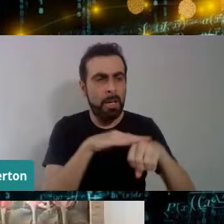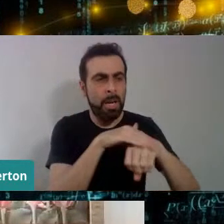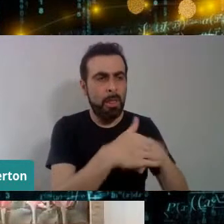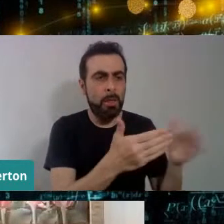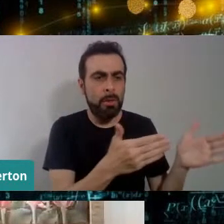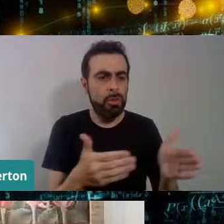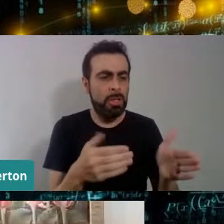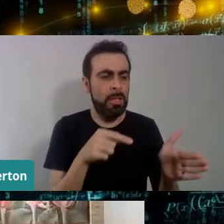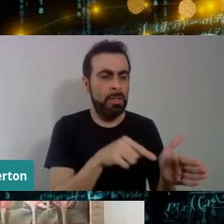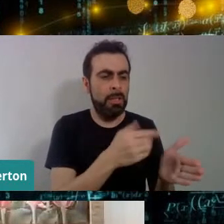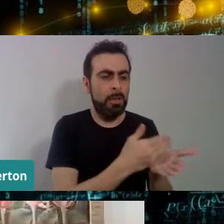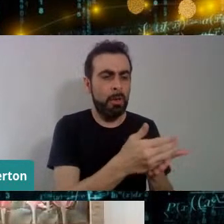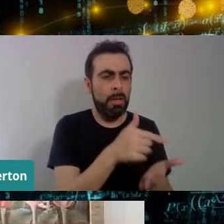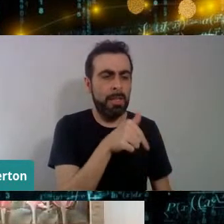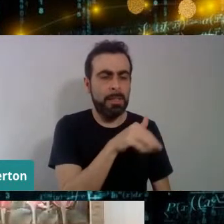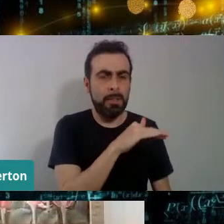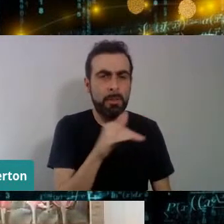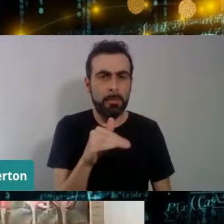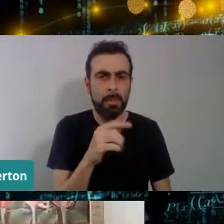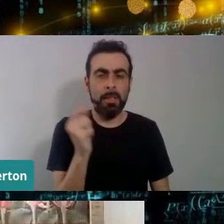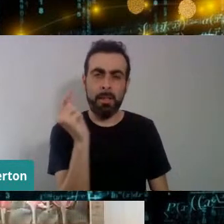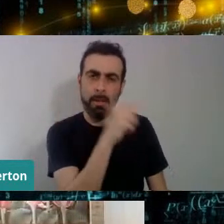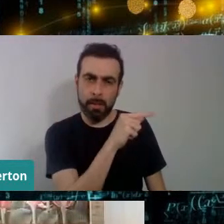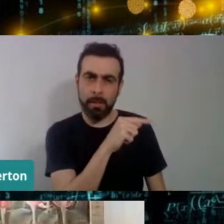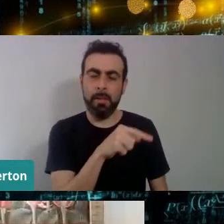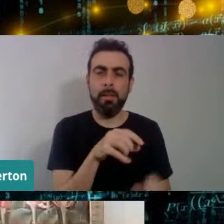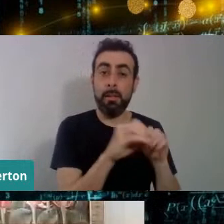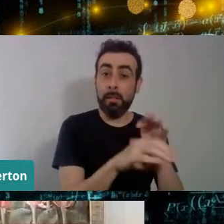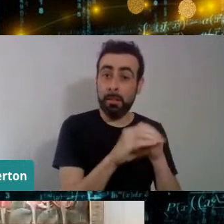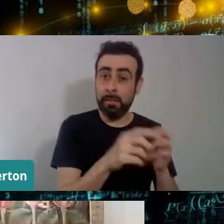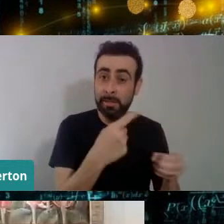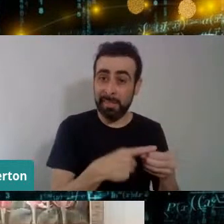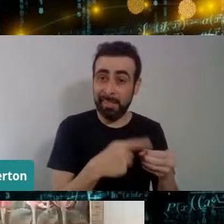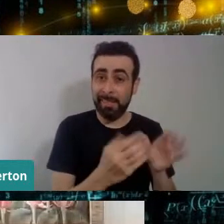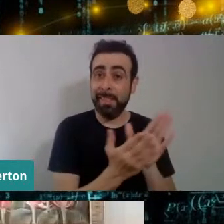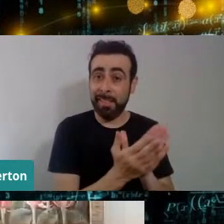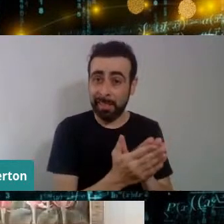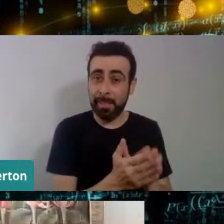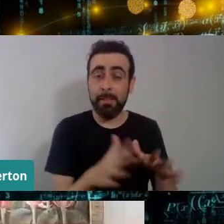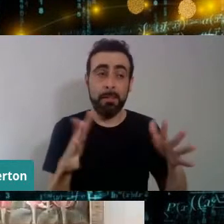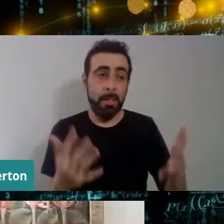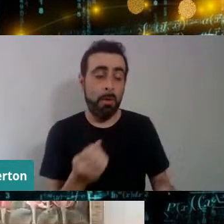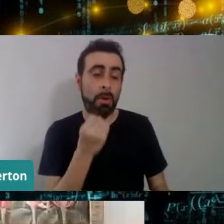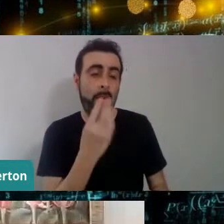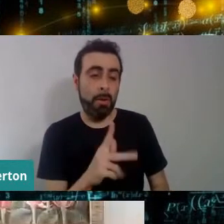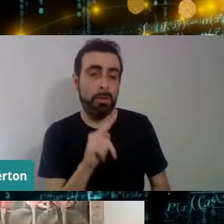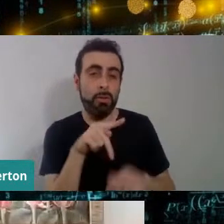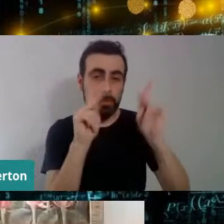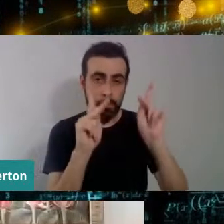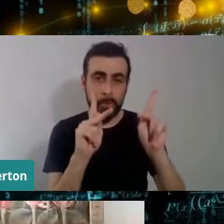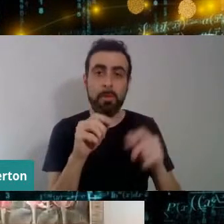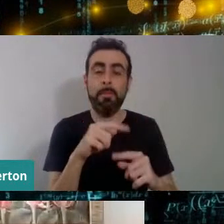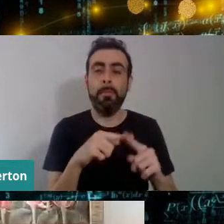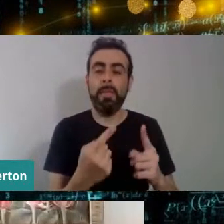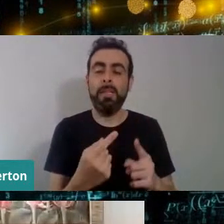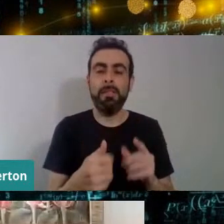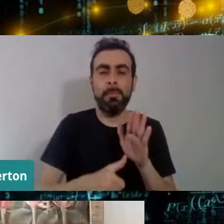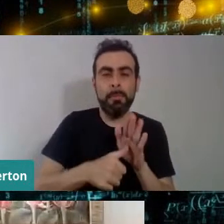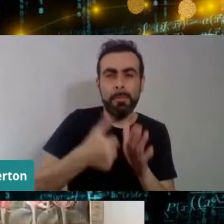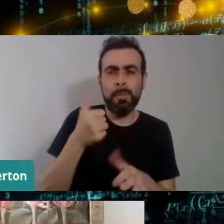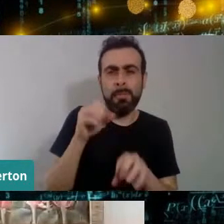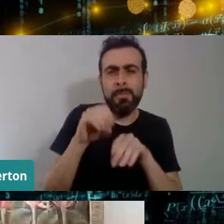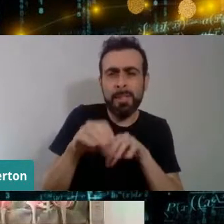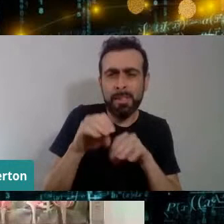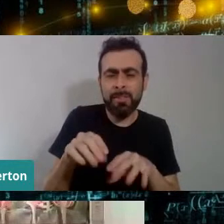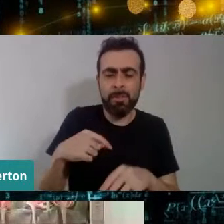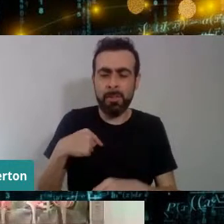7h30, que começava as aulas lá em Jacarezinho. Aí tá, começou o primeiro dia de aula mesmo. Lembro até hoje, eu